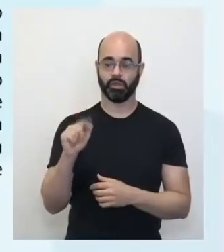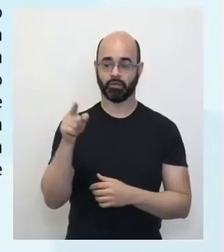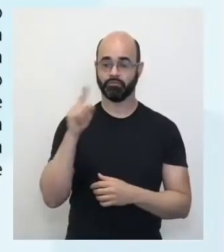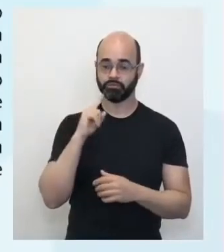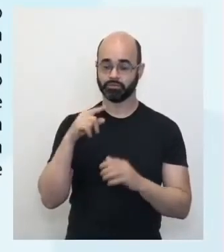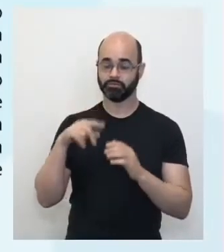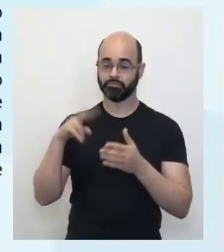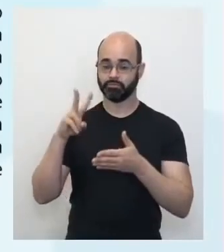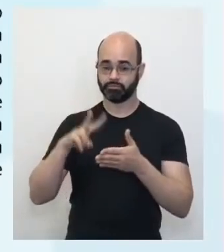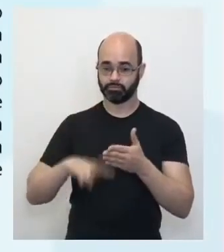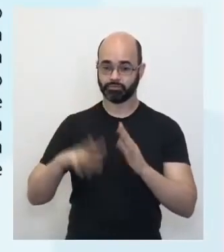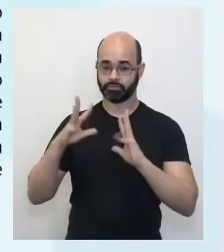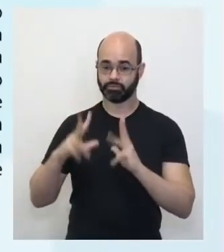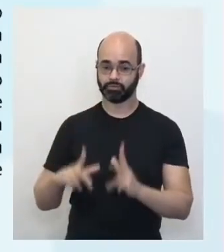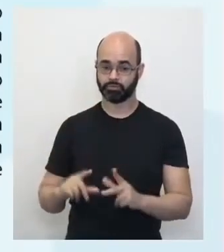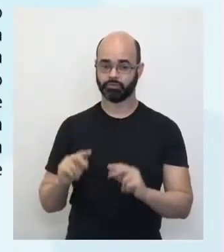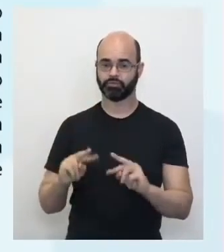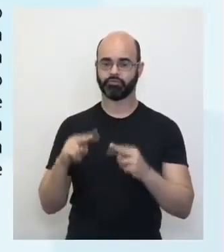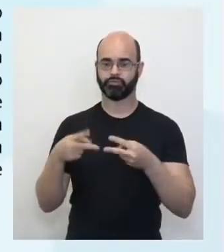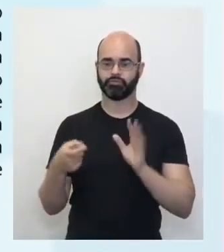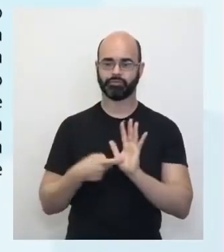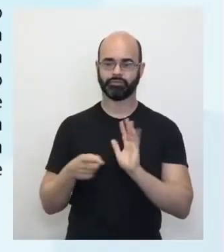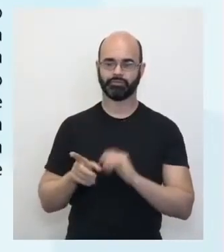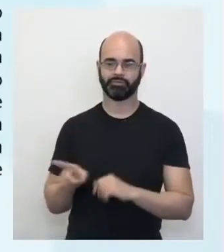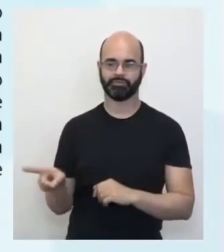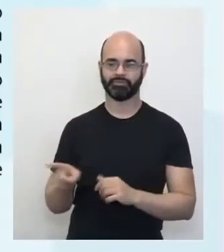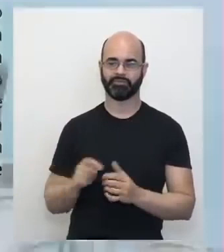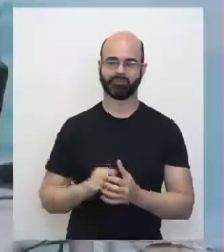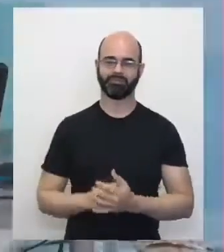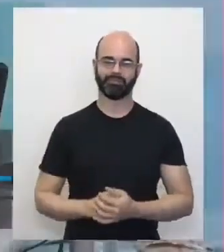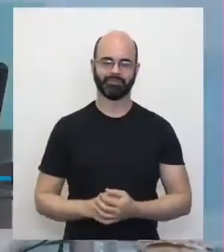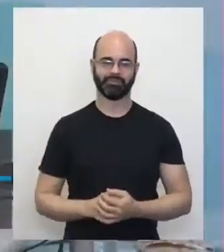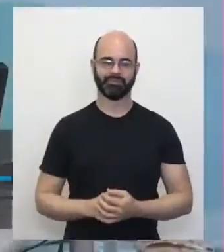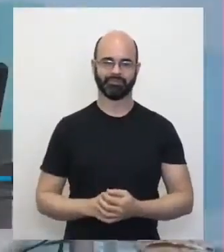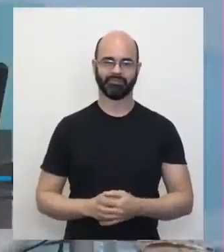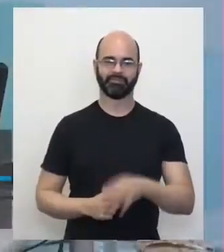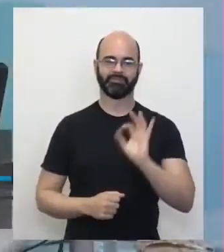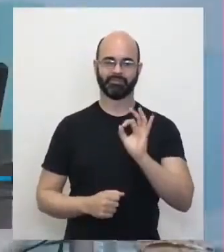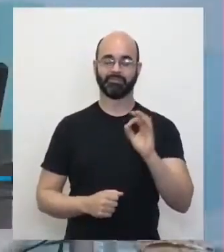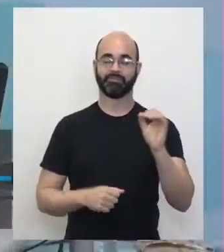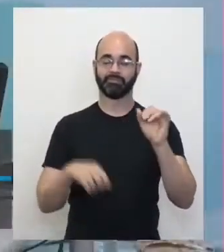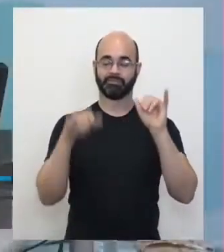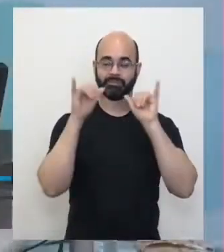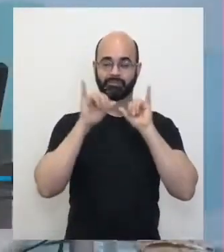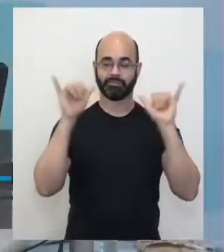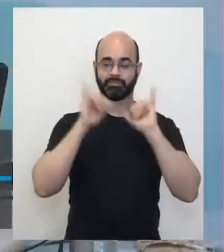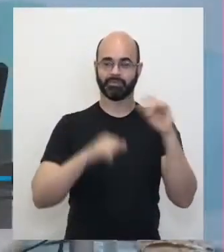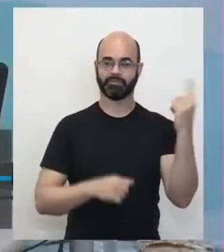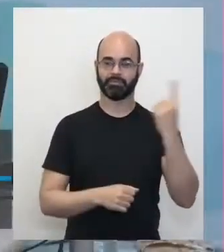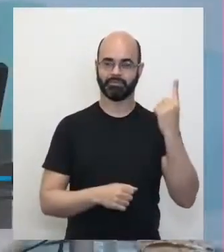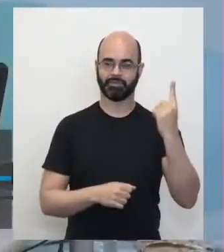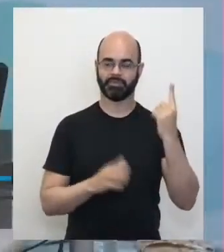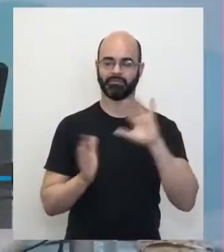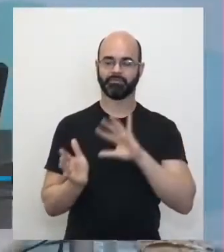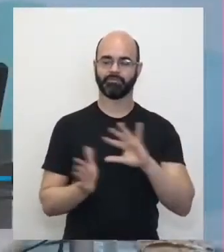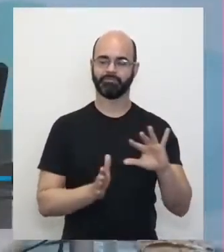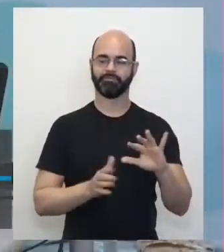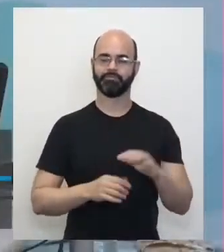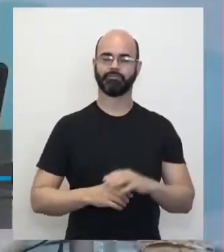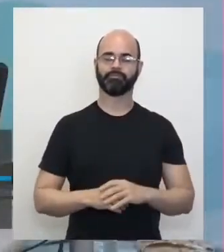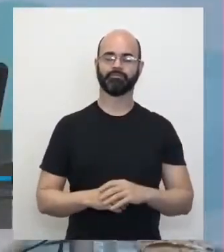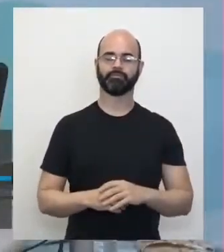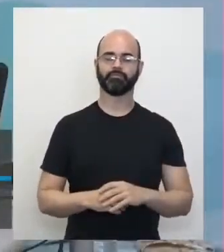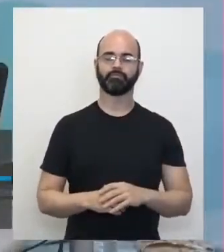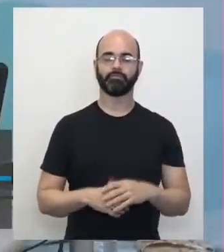acesse... Ok, então, essa parte, ela é da primeira manchete. Agora,